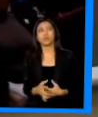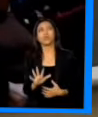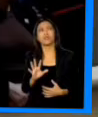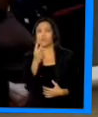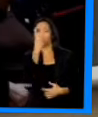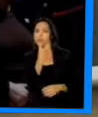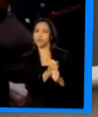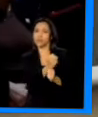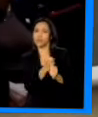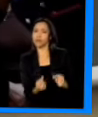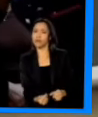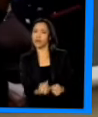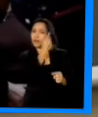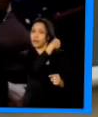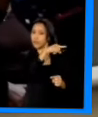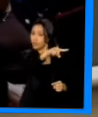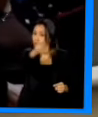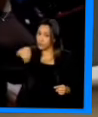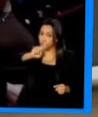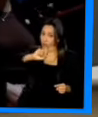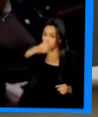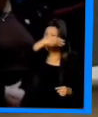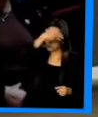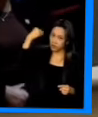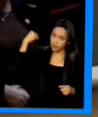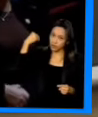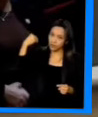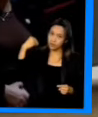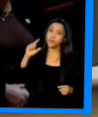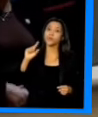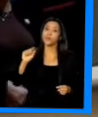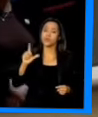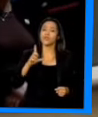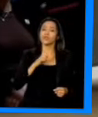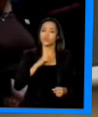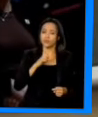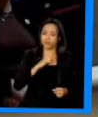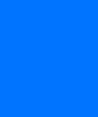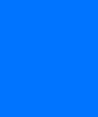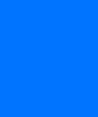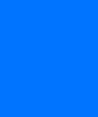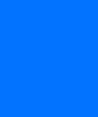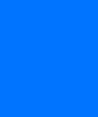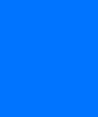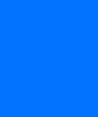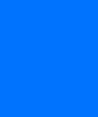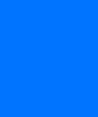proferir ataques contra o Rodrigo Pacheco nas redes sociais.